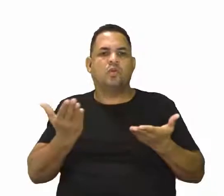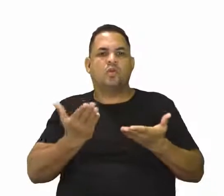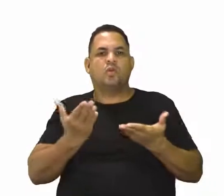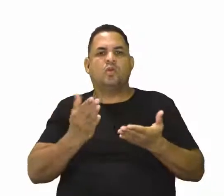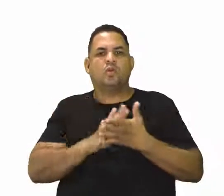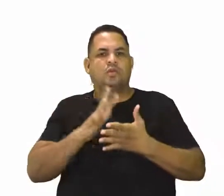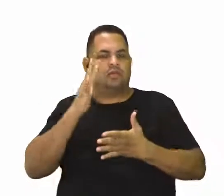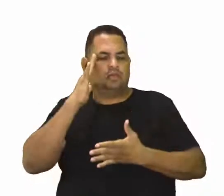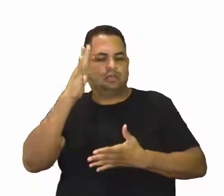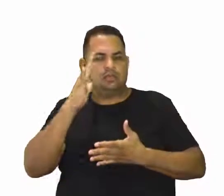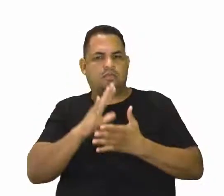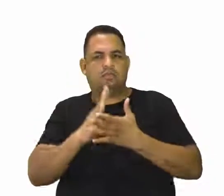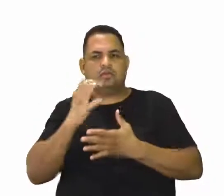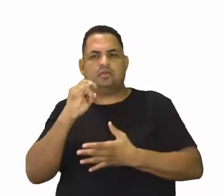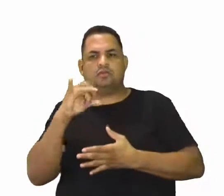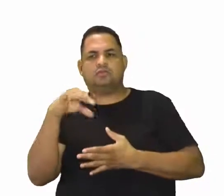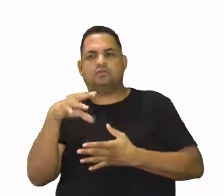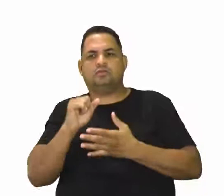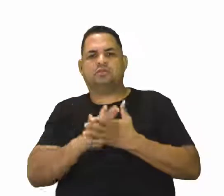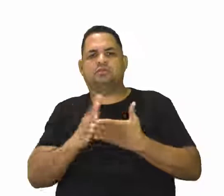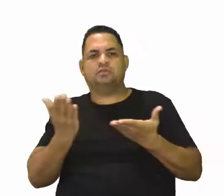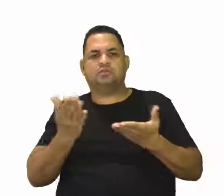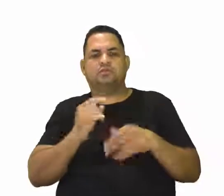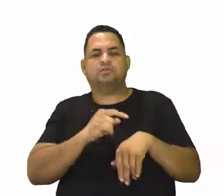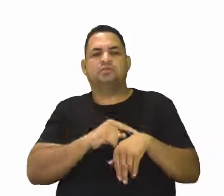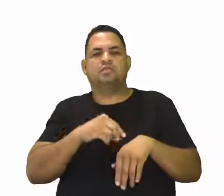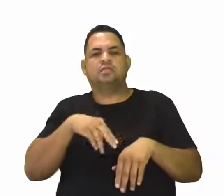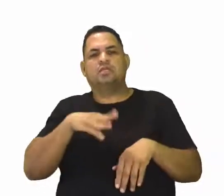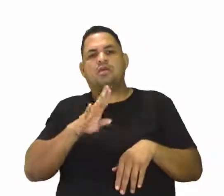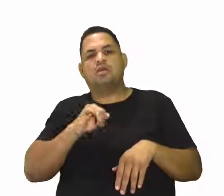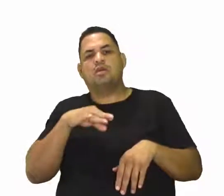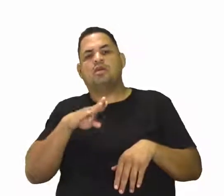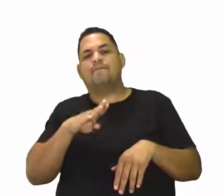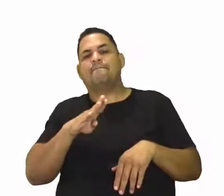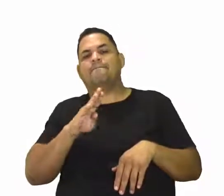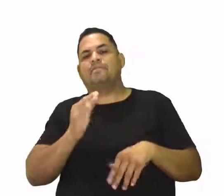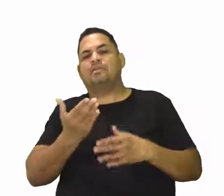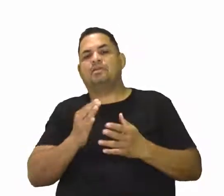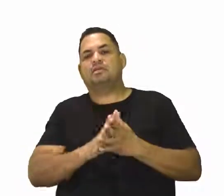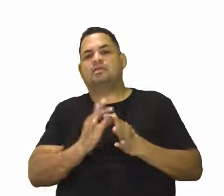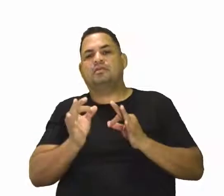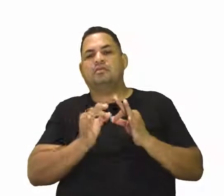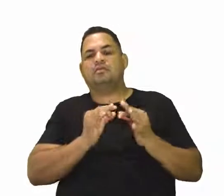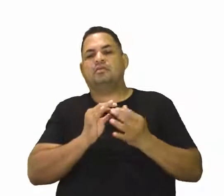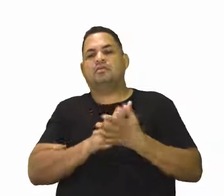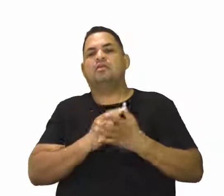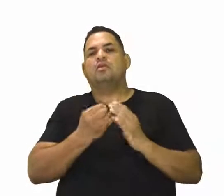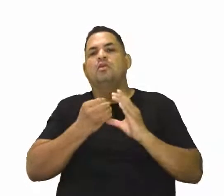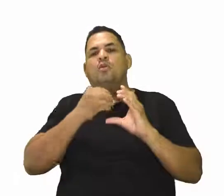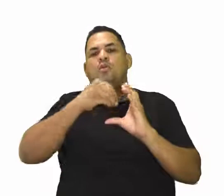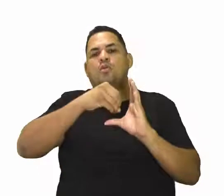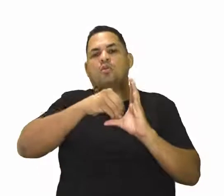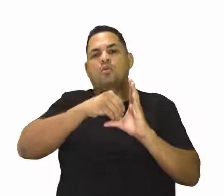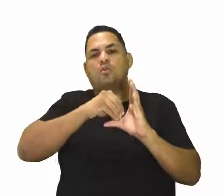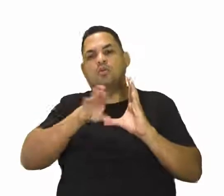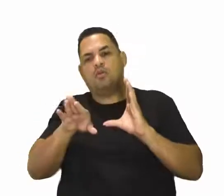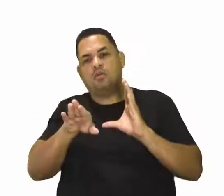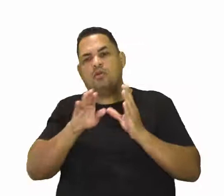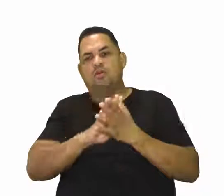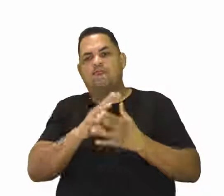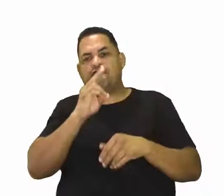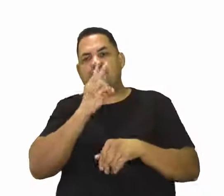as Teoria da Conspiração estão bastante presente na web sendo a forma de blog vídeo no